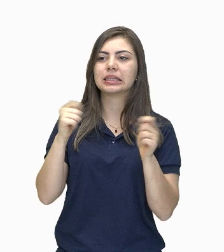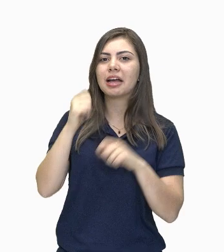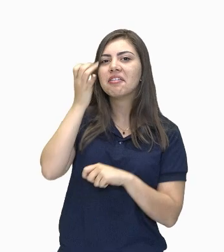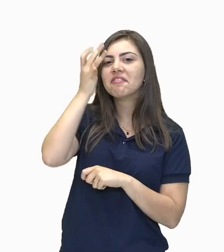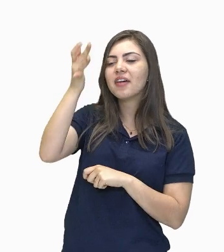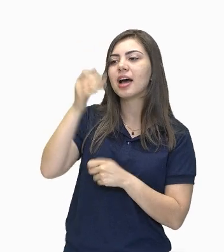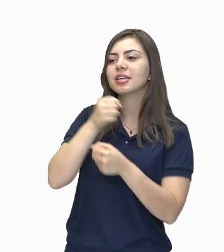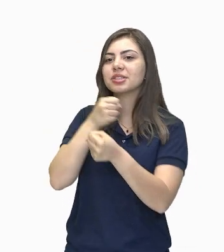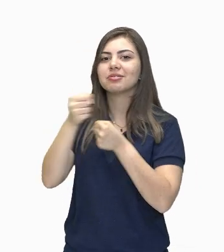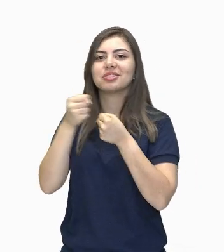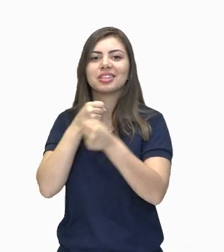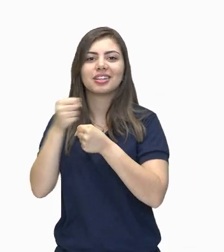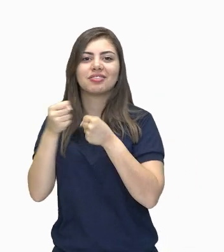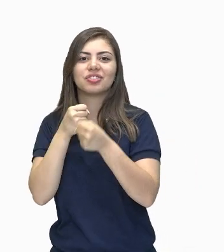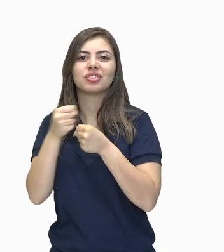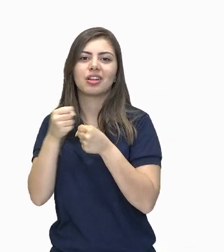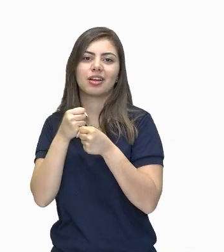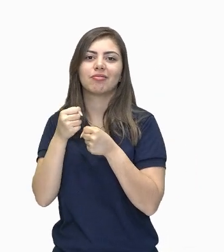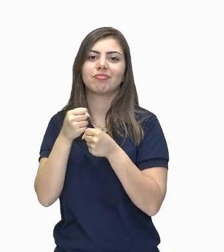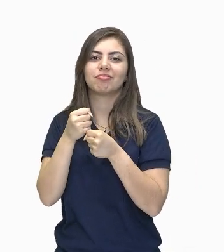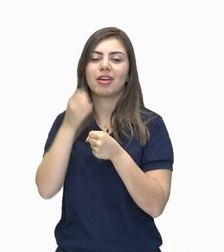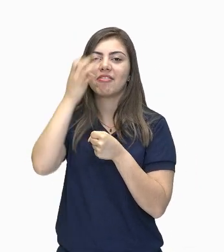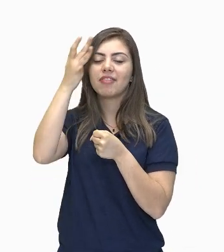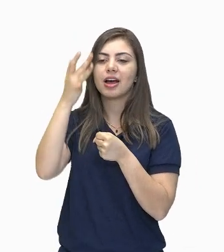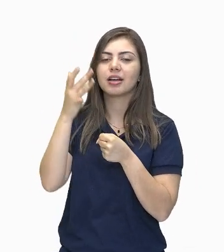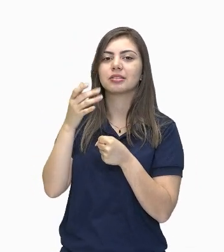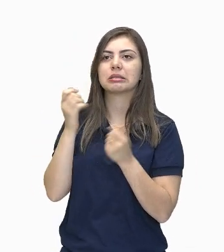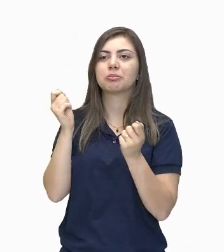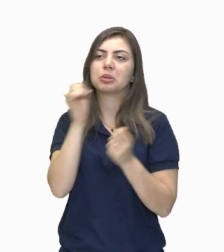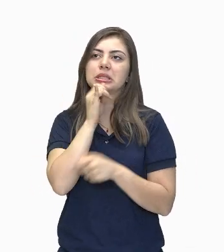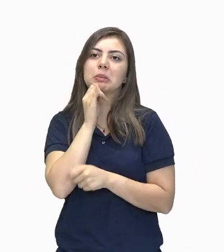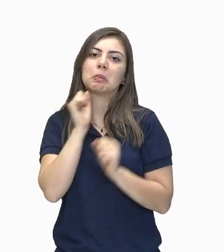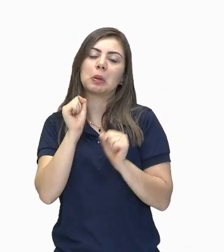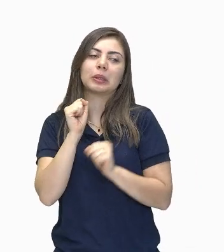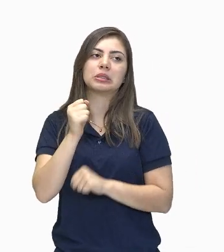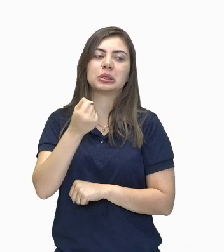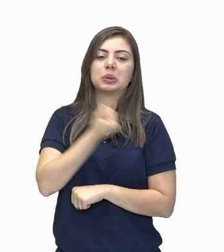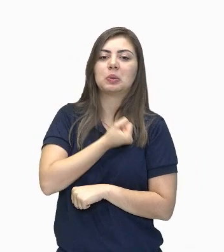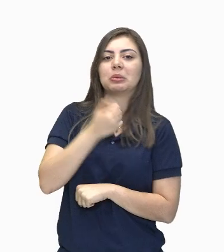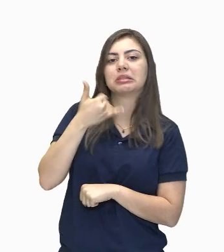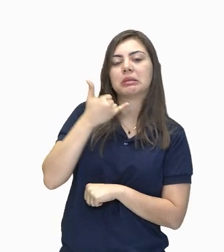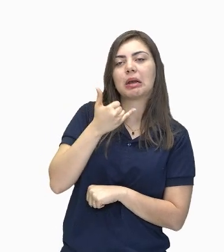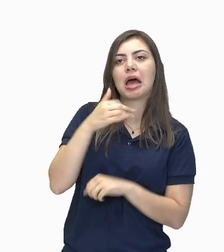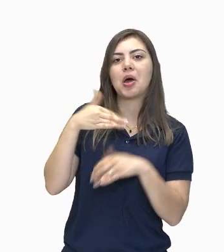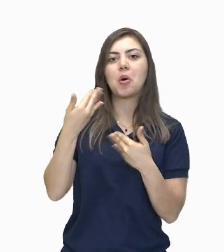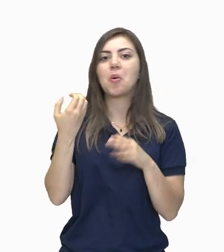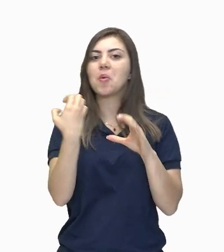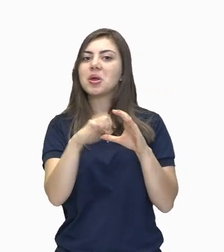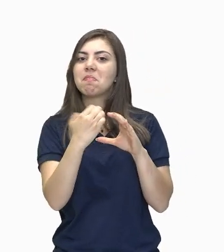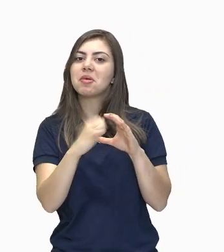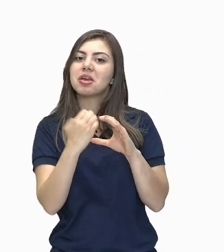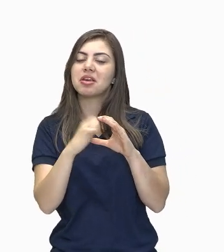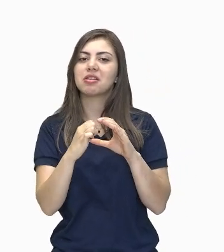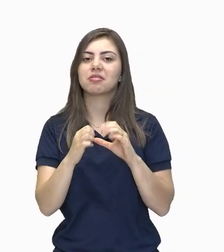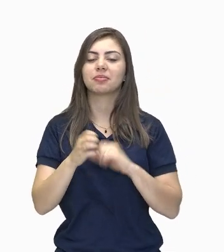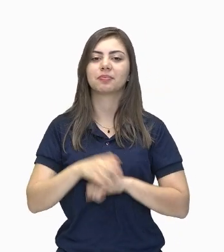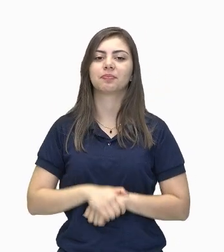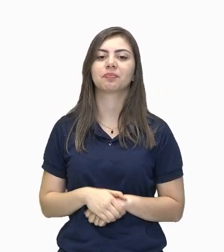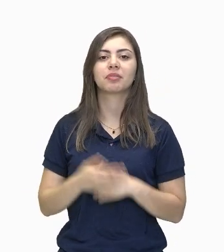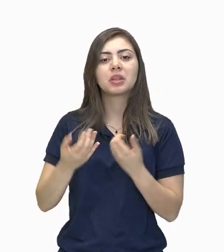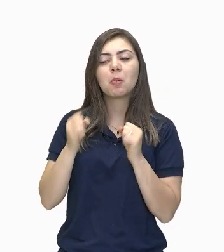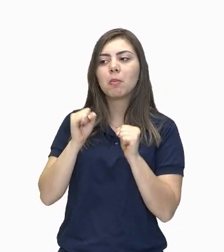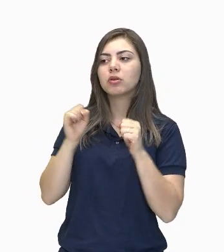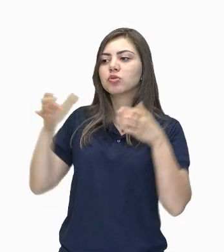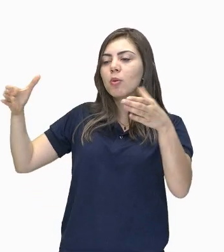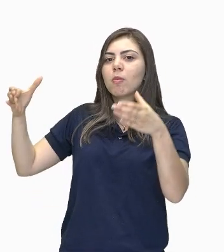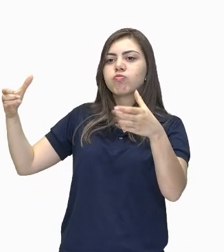acesso, né? A gente tem número de telefone, então tem e-mail, né? Então separa um pequeno grupo,